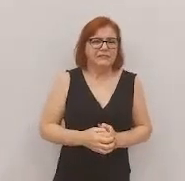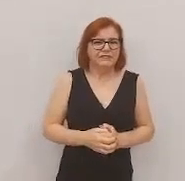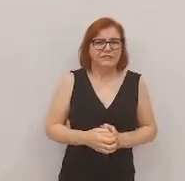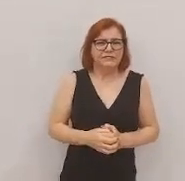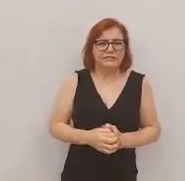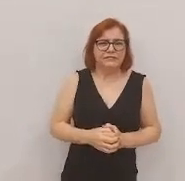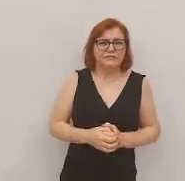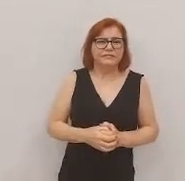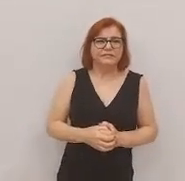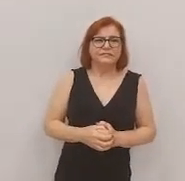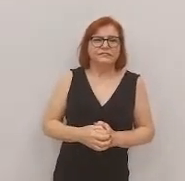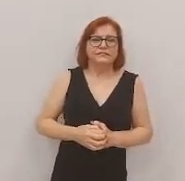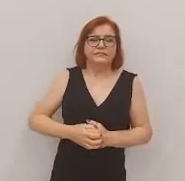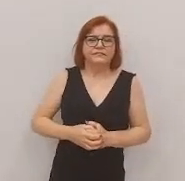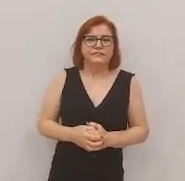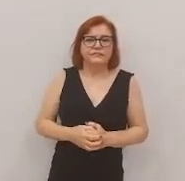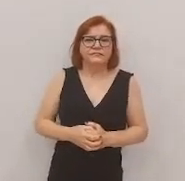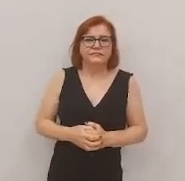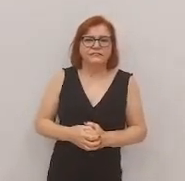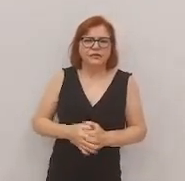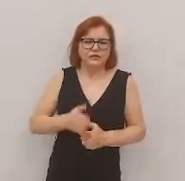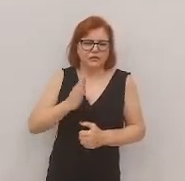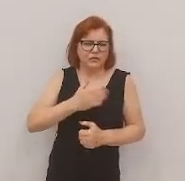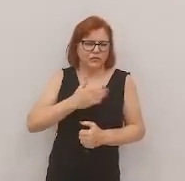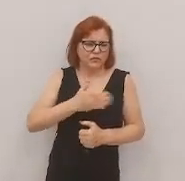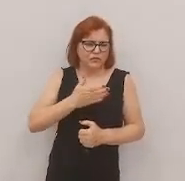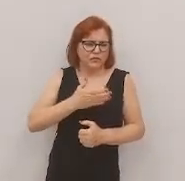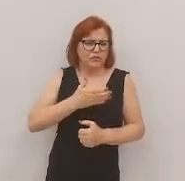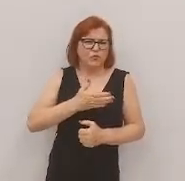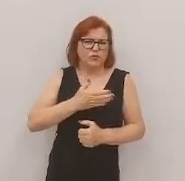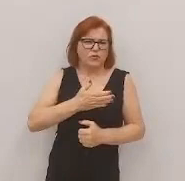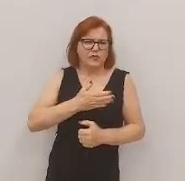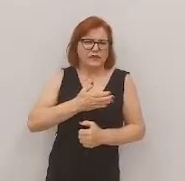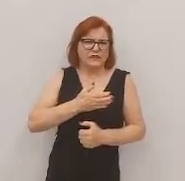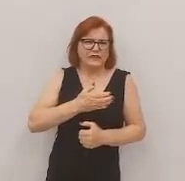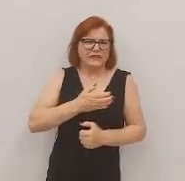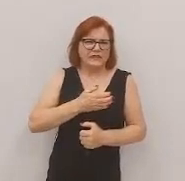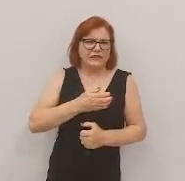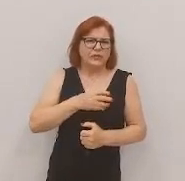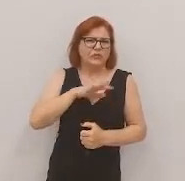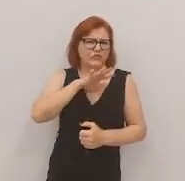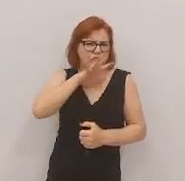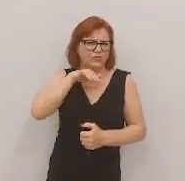era um coração amargurado.